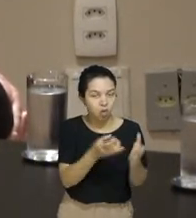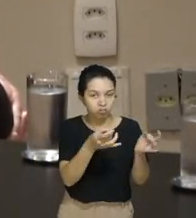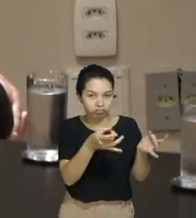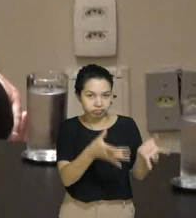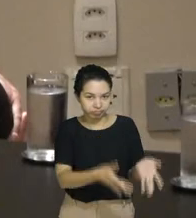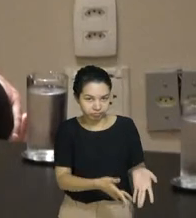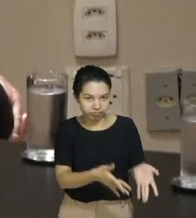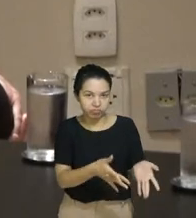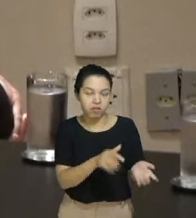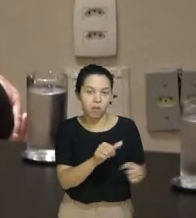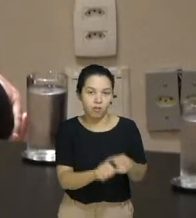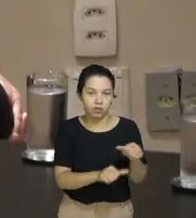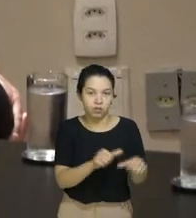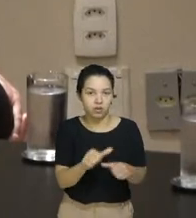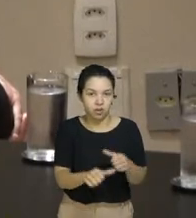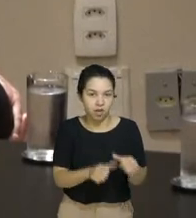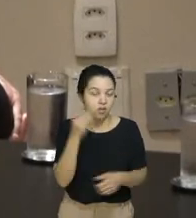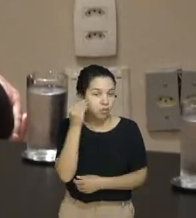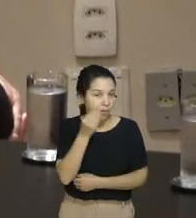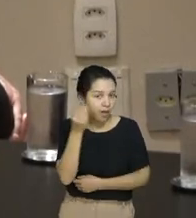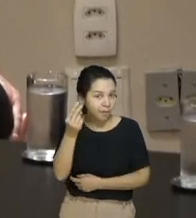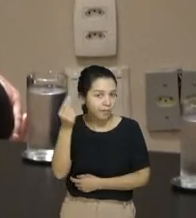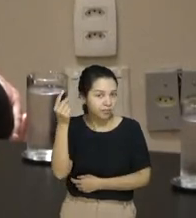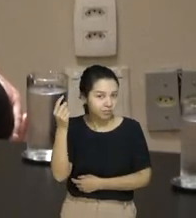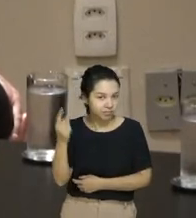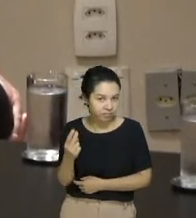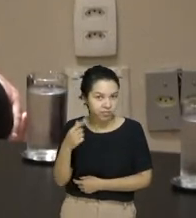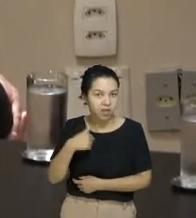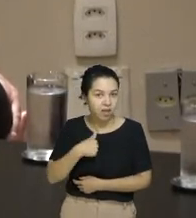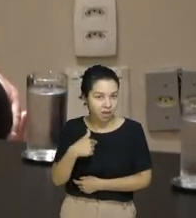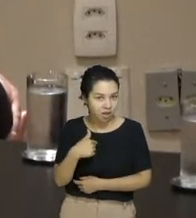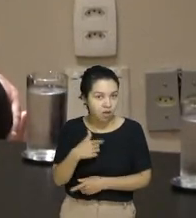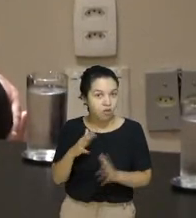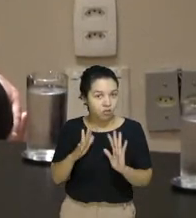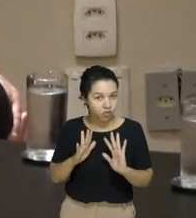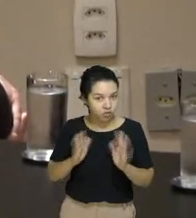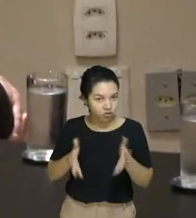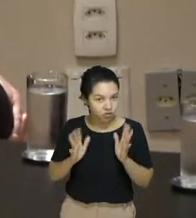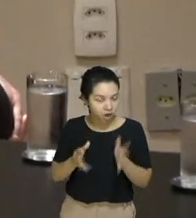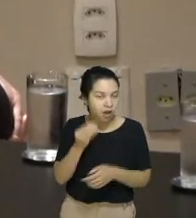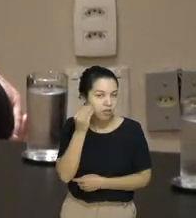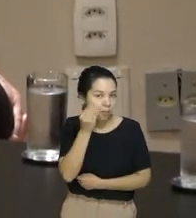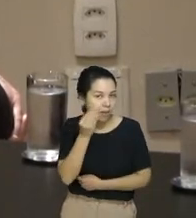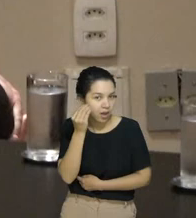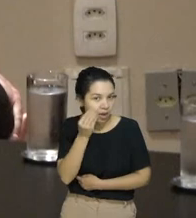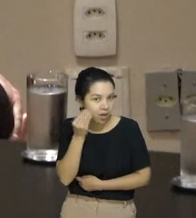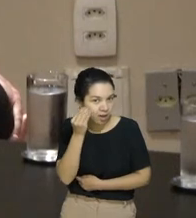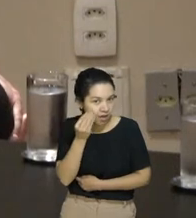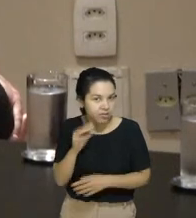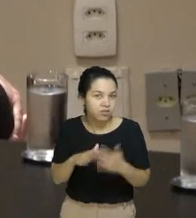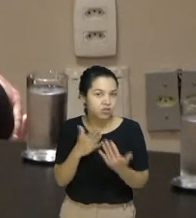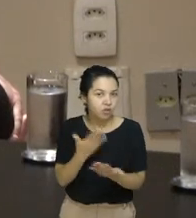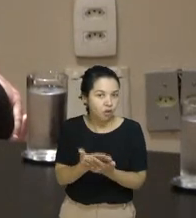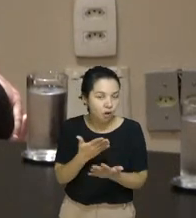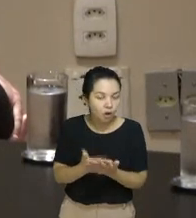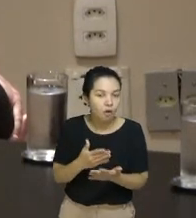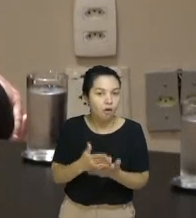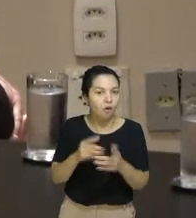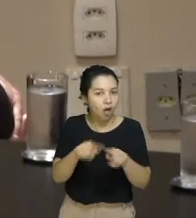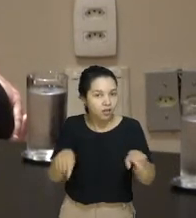experiências anteriores e por ter vivenciado o chão, que é a sala de aula ali, que é onde o bicho pega mesmo, né?